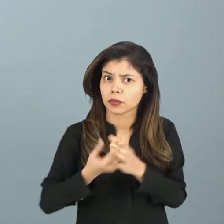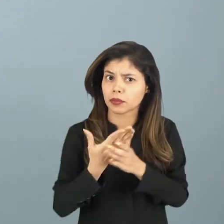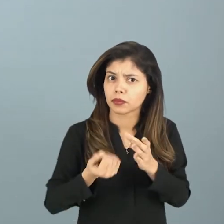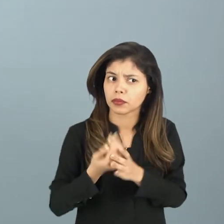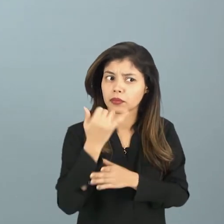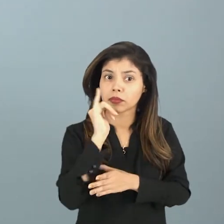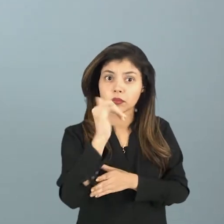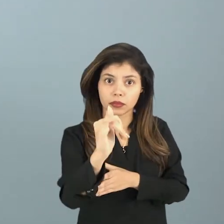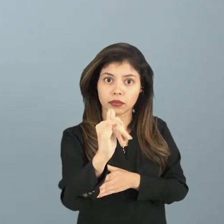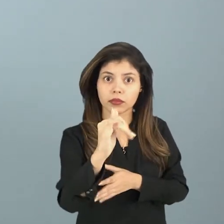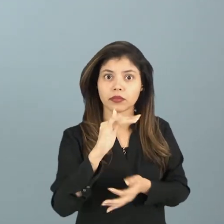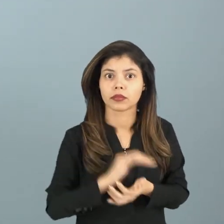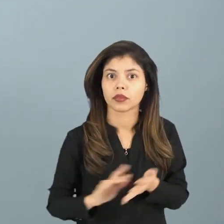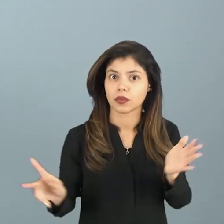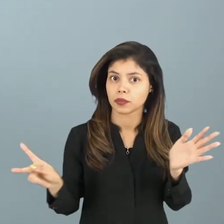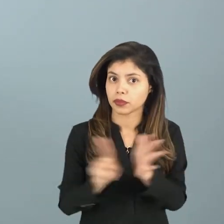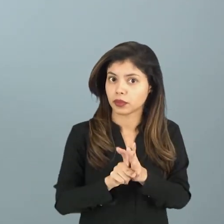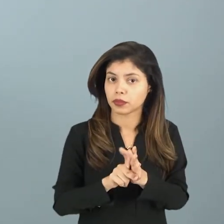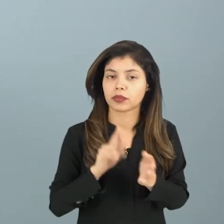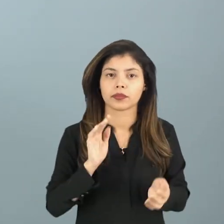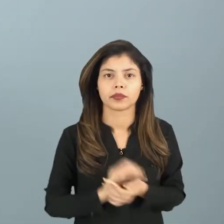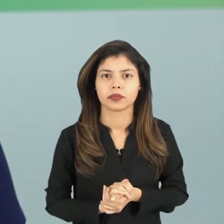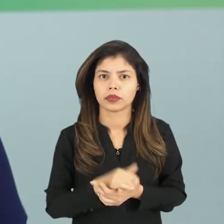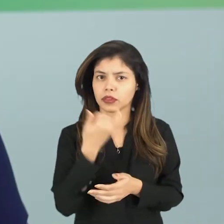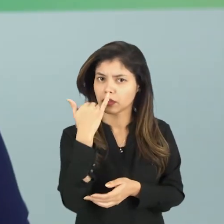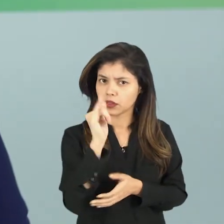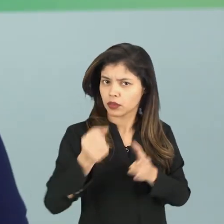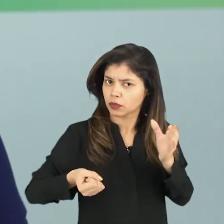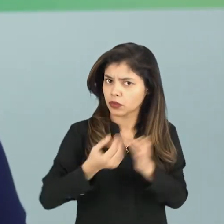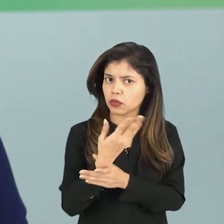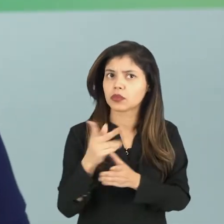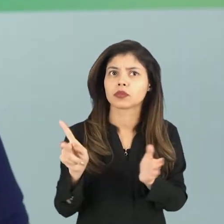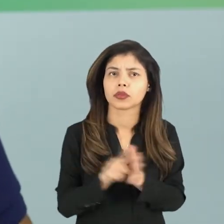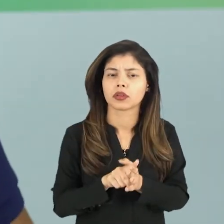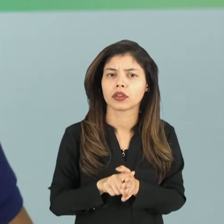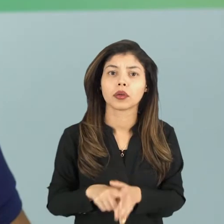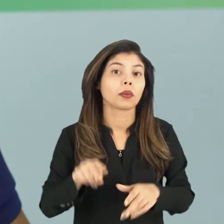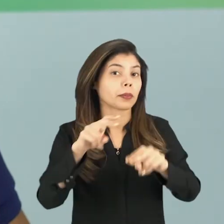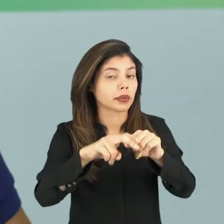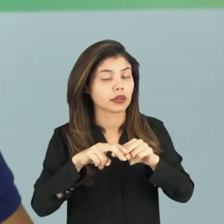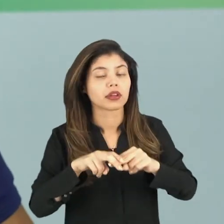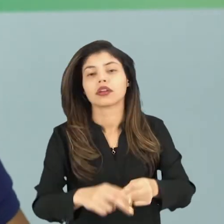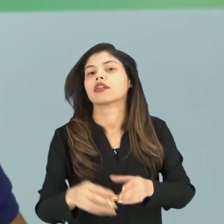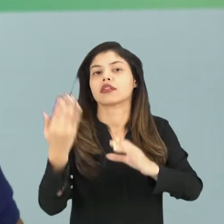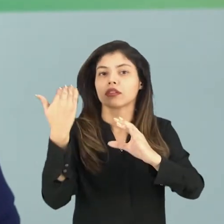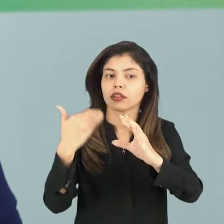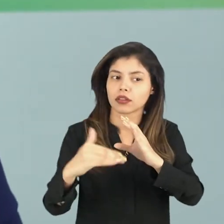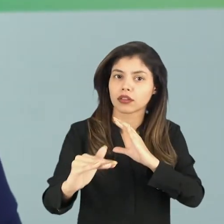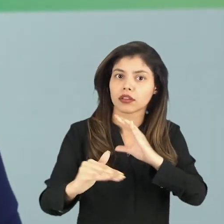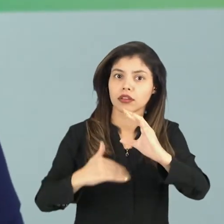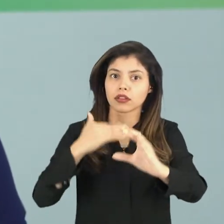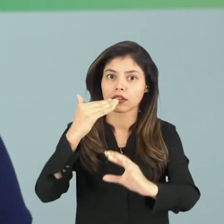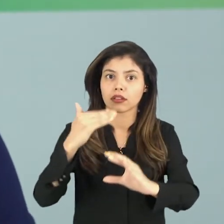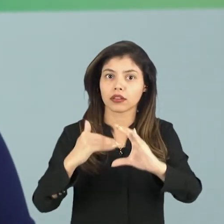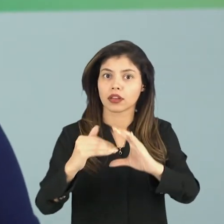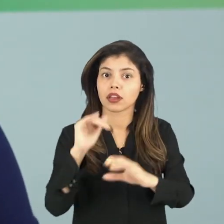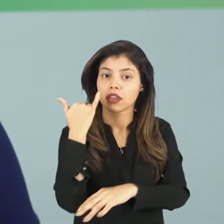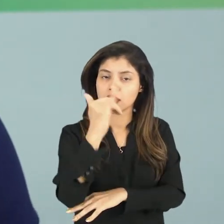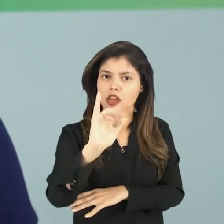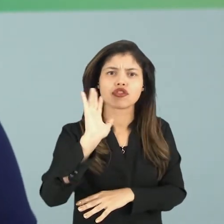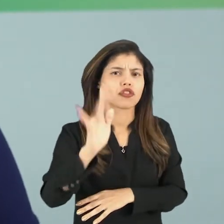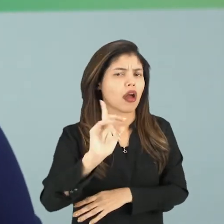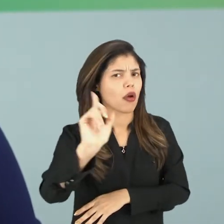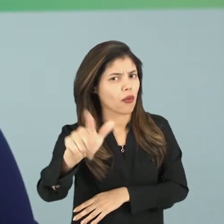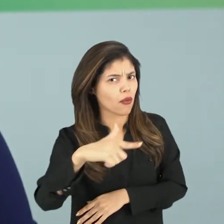a energia própria, produz luz própria, por isso transmite energia. Já